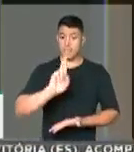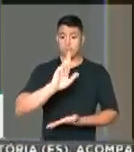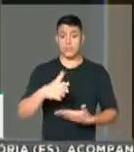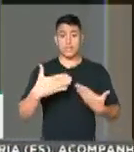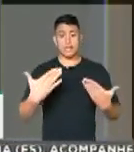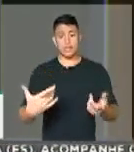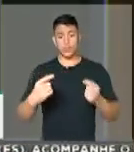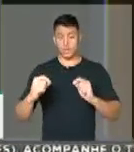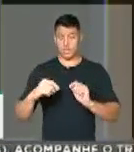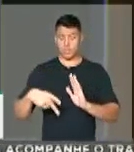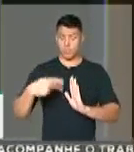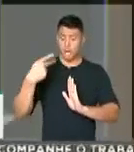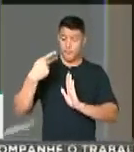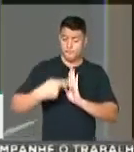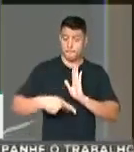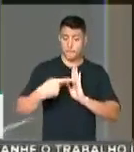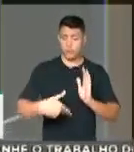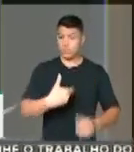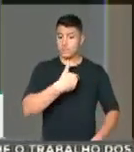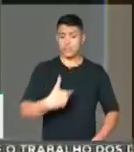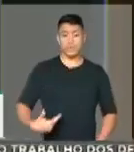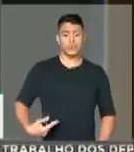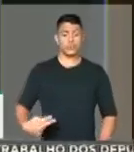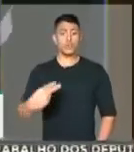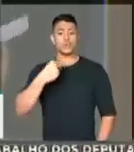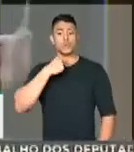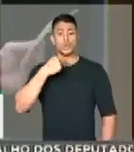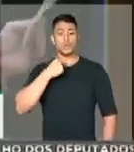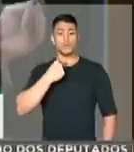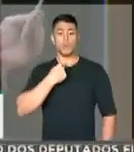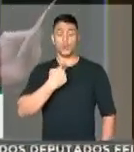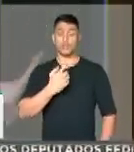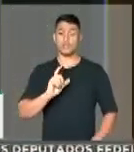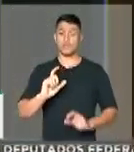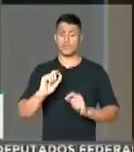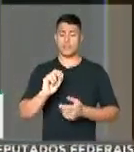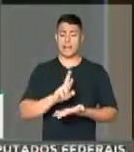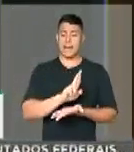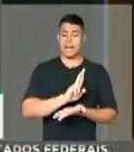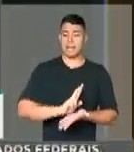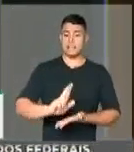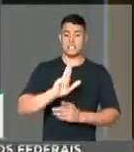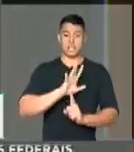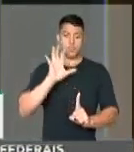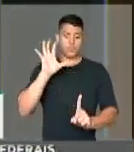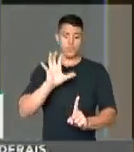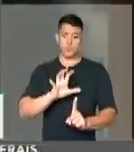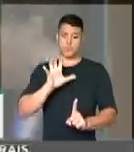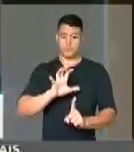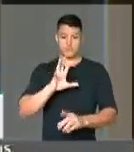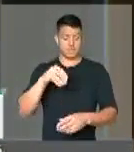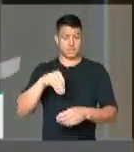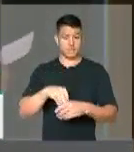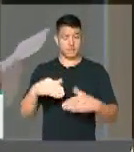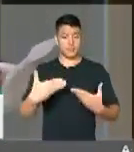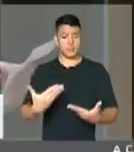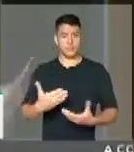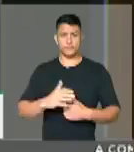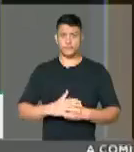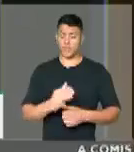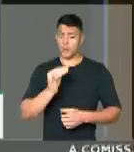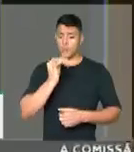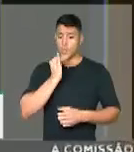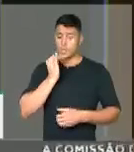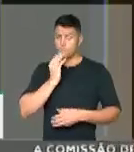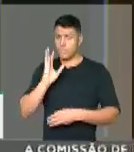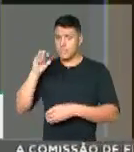orientação dessa ou daquela religião, seja ela qual for. Nas unidades prisionais,